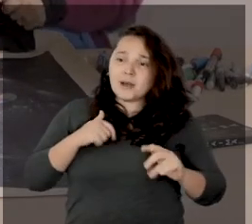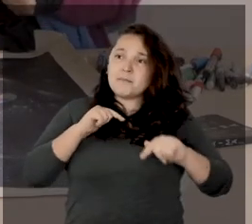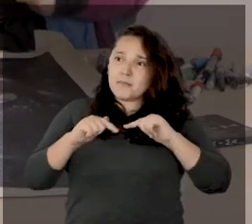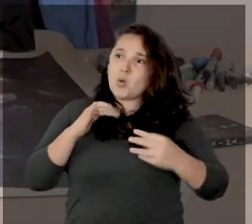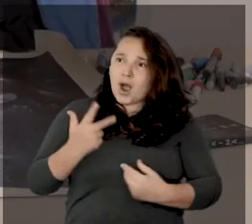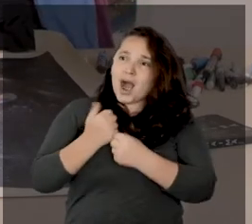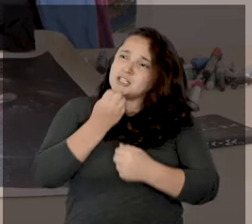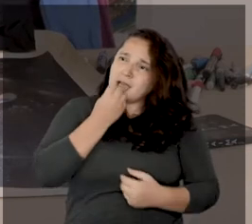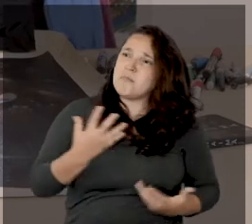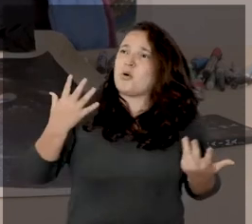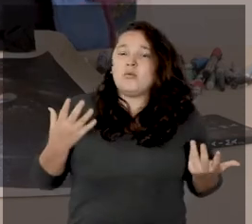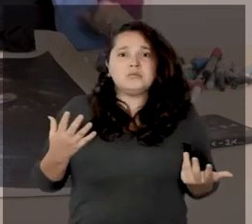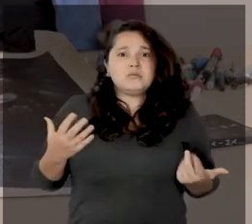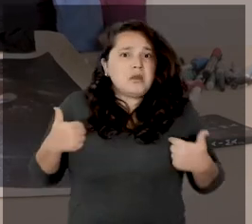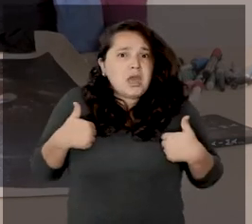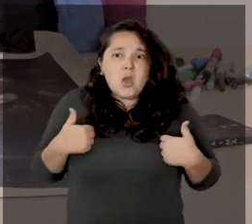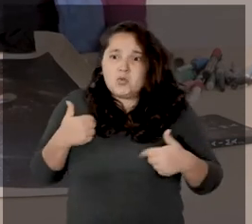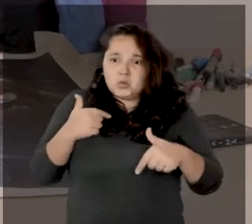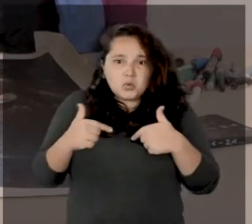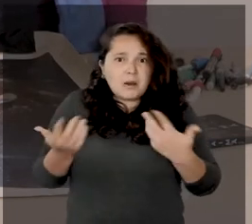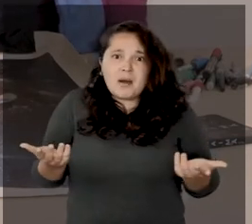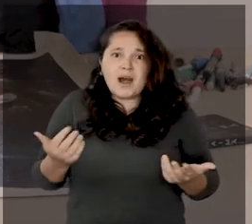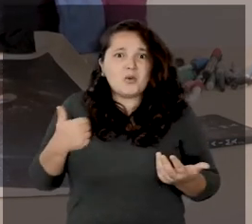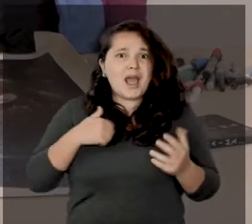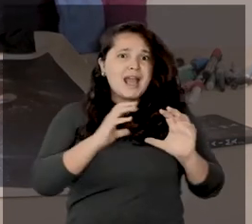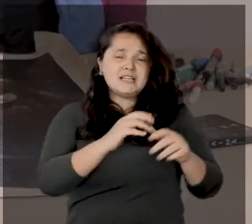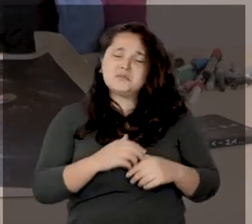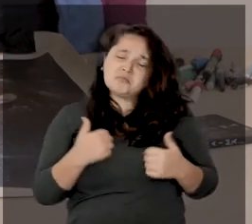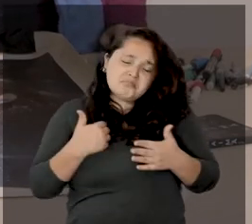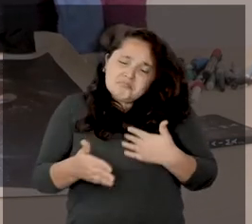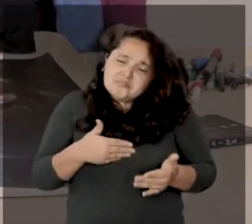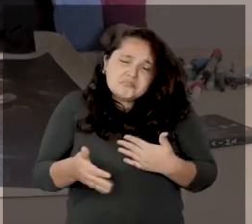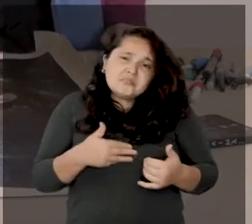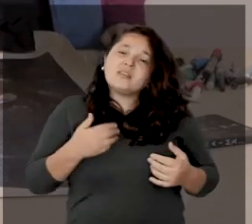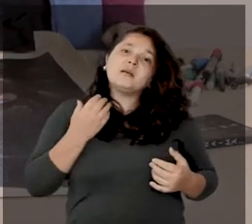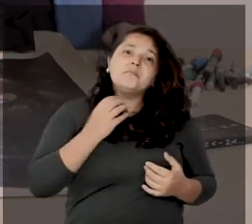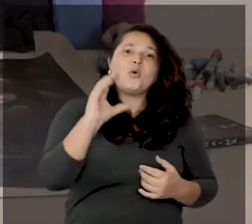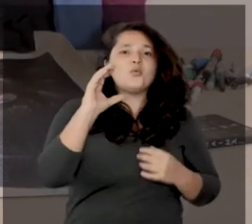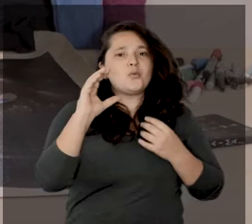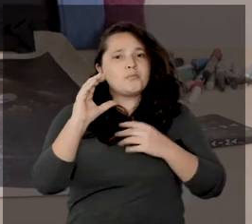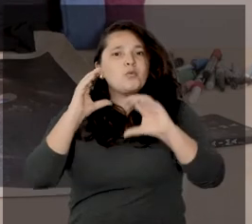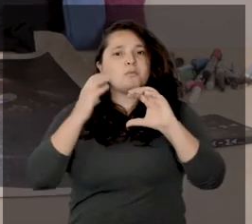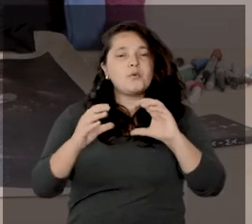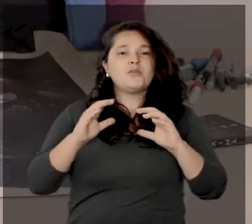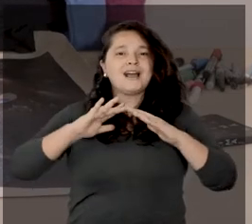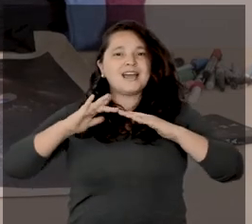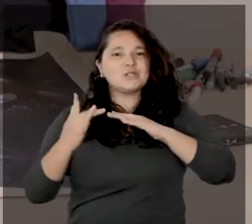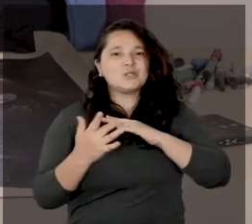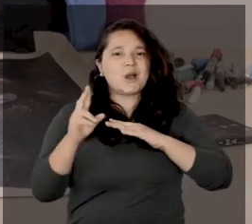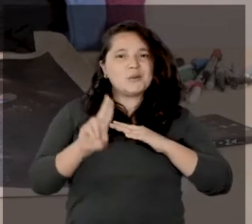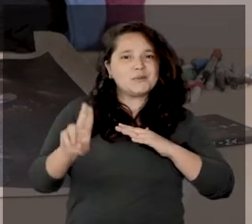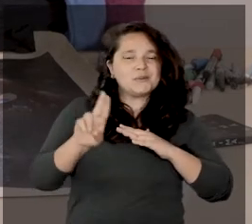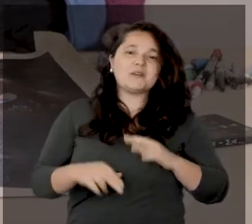para onde ir, tem isso aqui. Eu comecei a experimentar usar essa rede social, né, e tal. E aí foi assim que eu